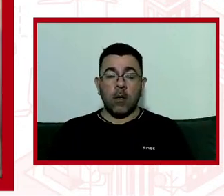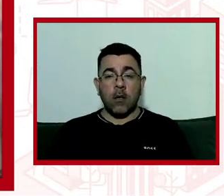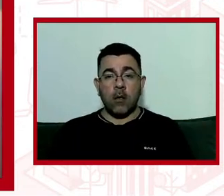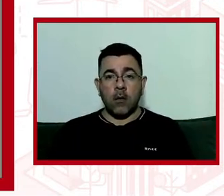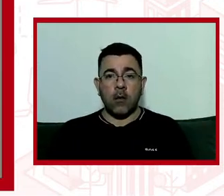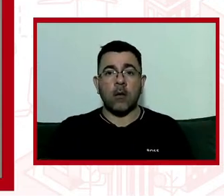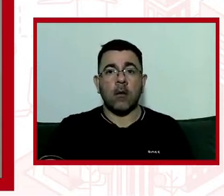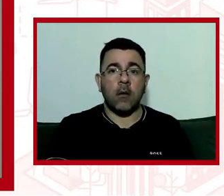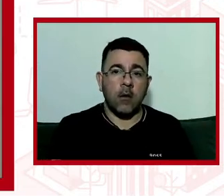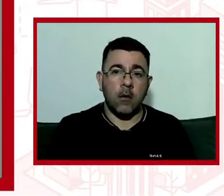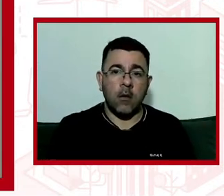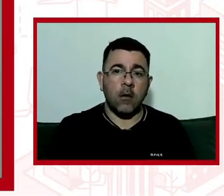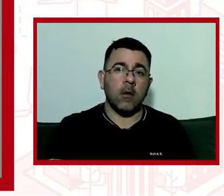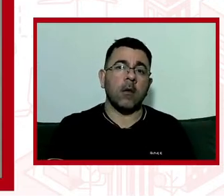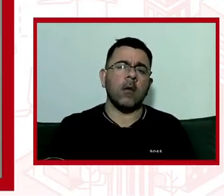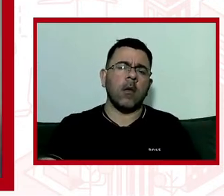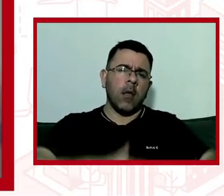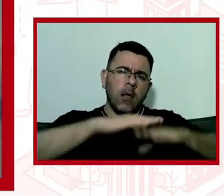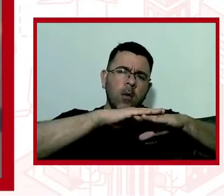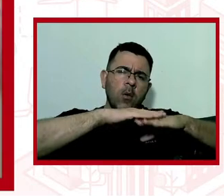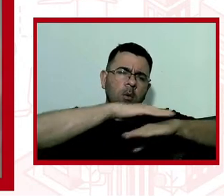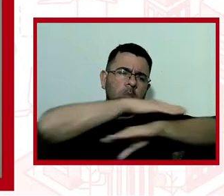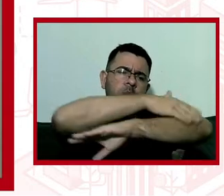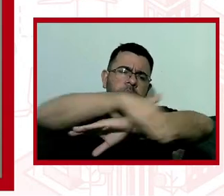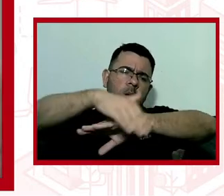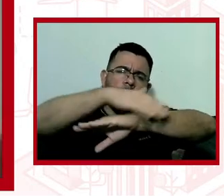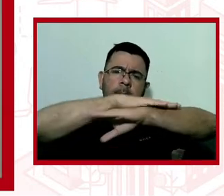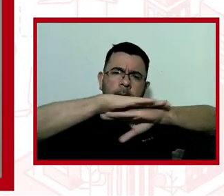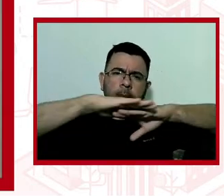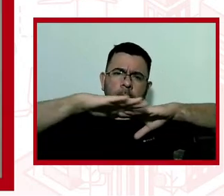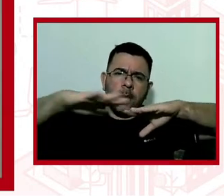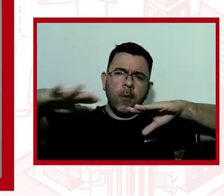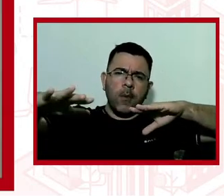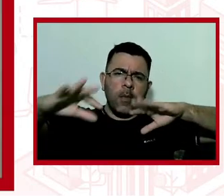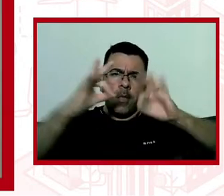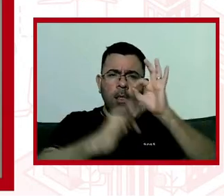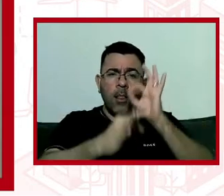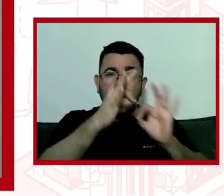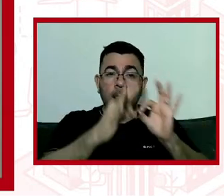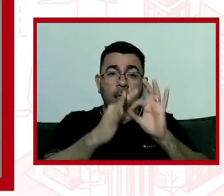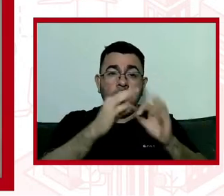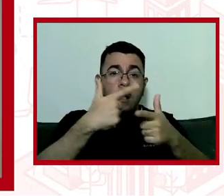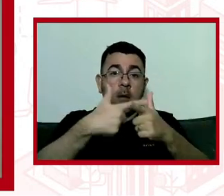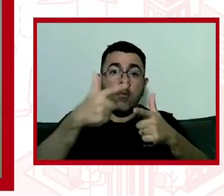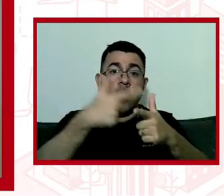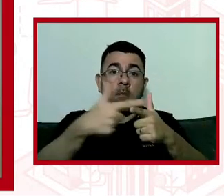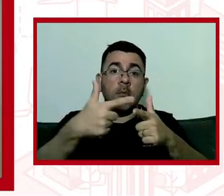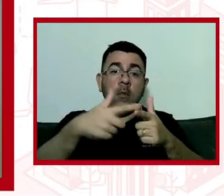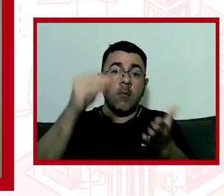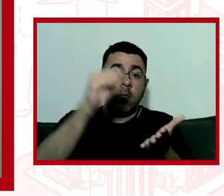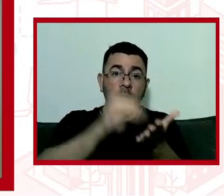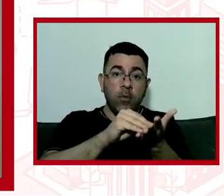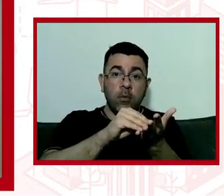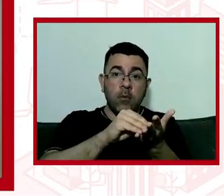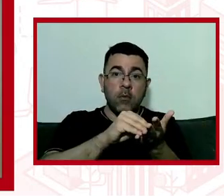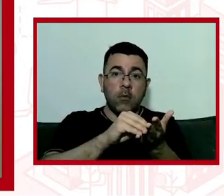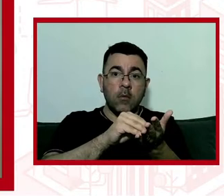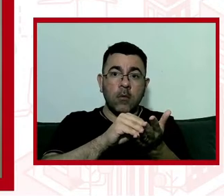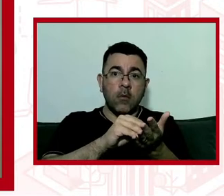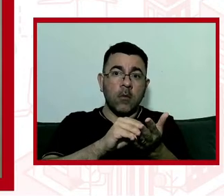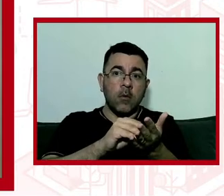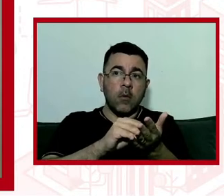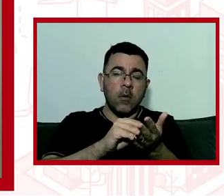problemas perfeição nas calçadas da cidade então a gente botou só os problemas e aí a solução não sei qual é a solução a